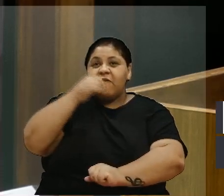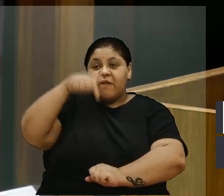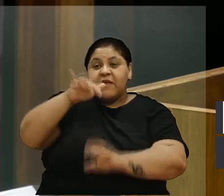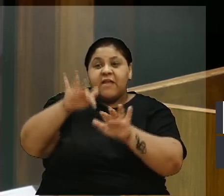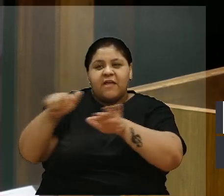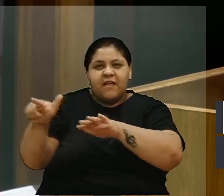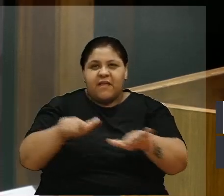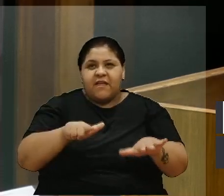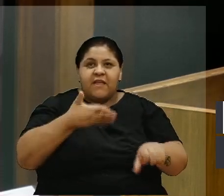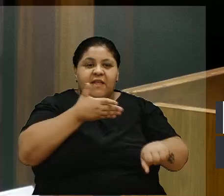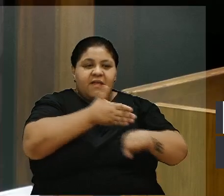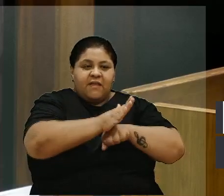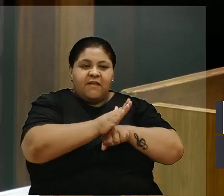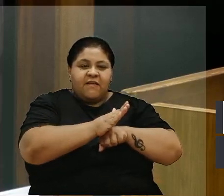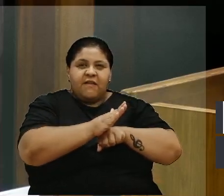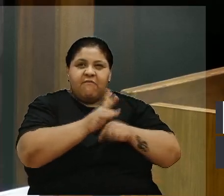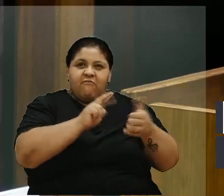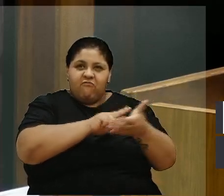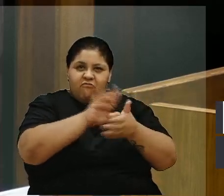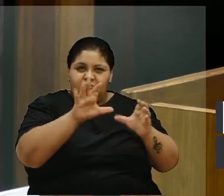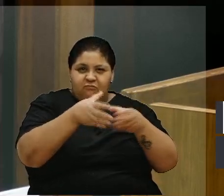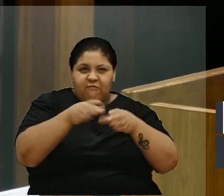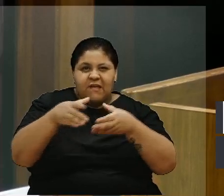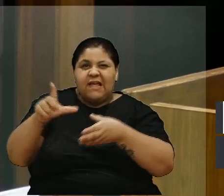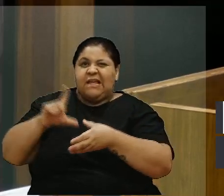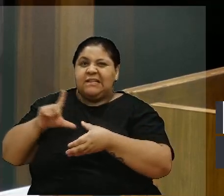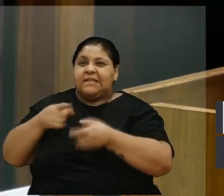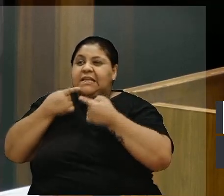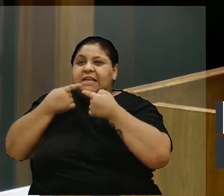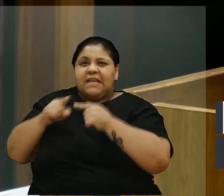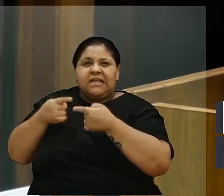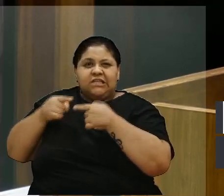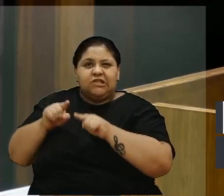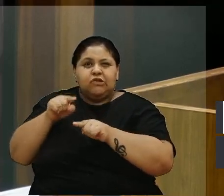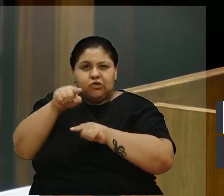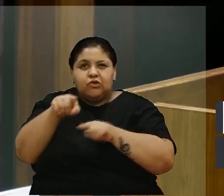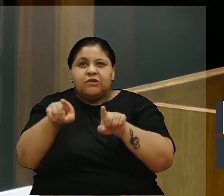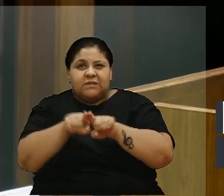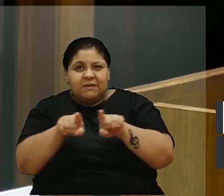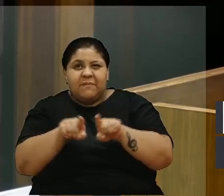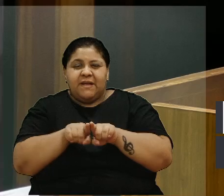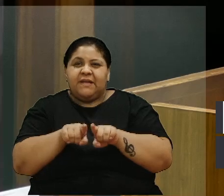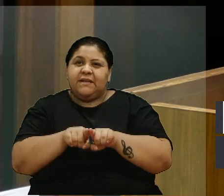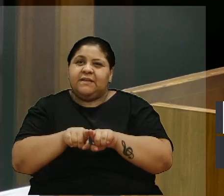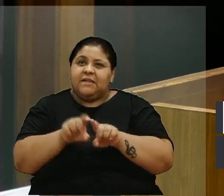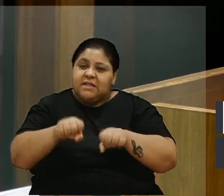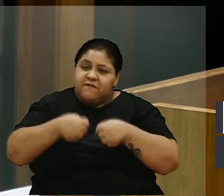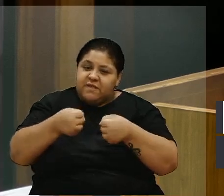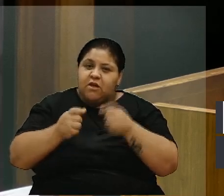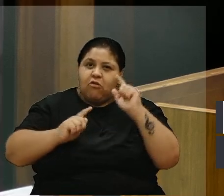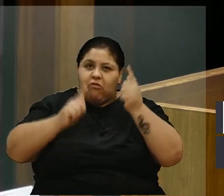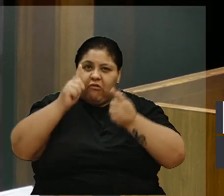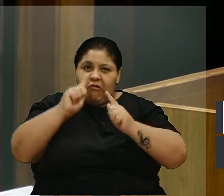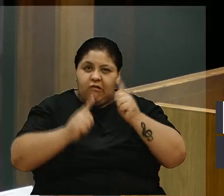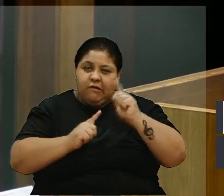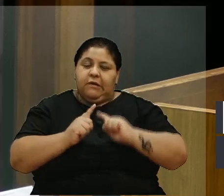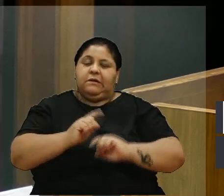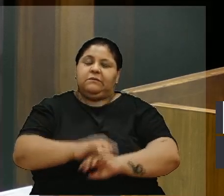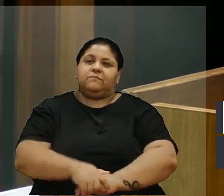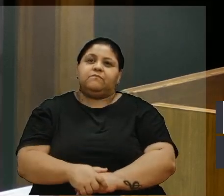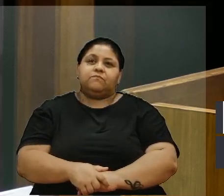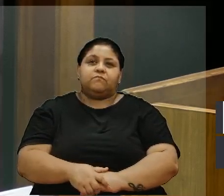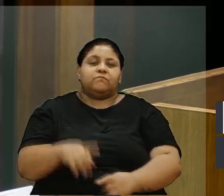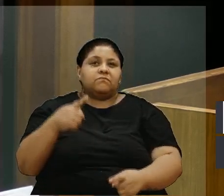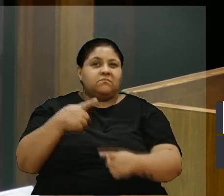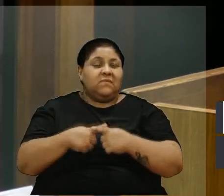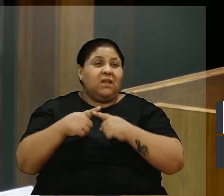semana, participei de vários blocos e a gente tem muitas críticas. O senhor teve, vereador, sei que o senhor sempre defendeu o Carnaval e cito o senhor mais uma vez, porque